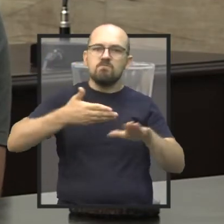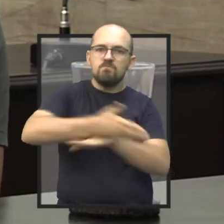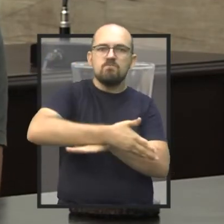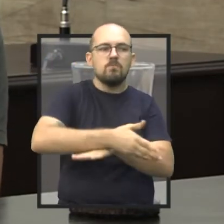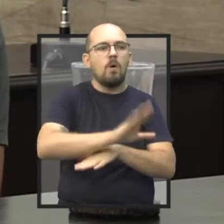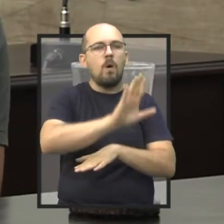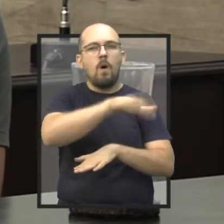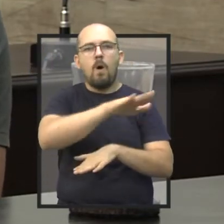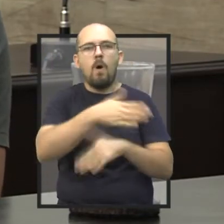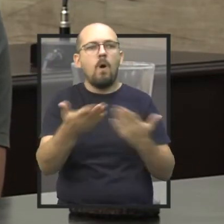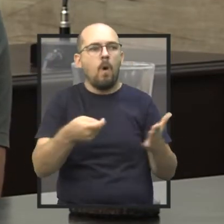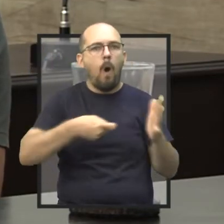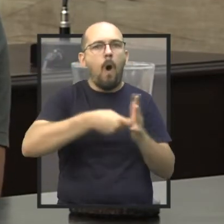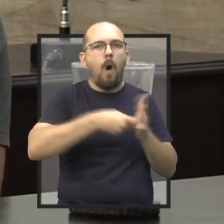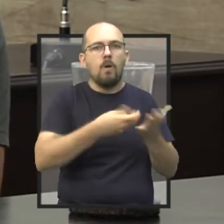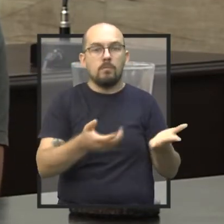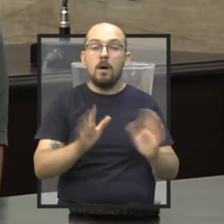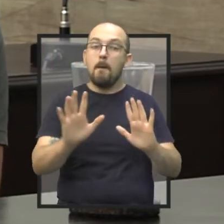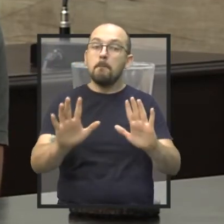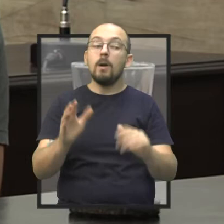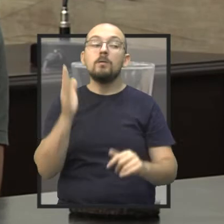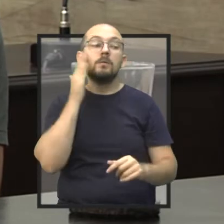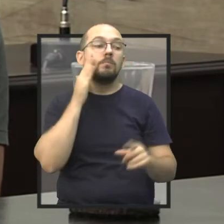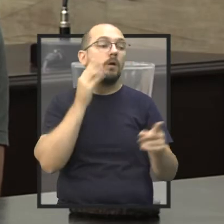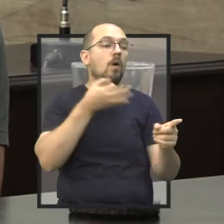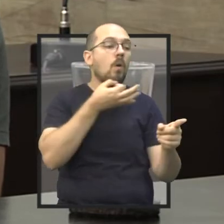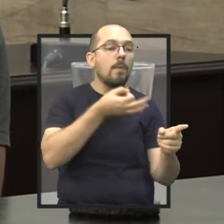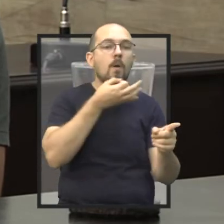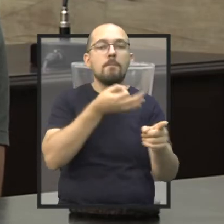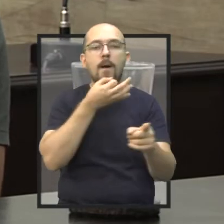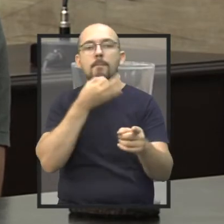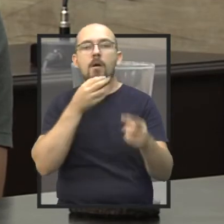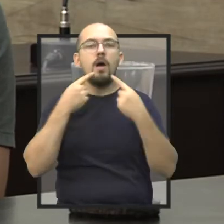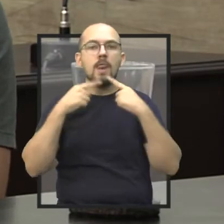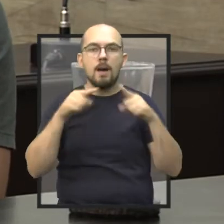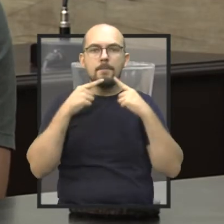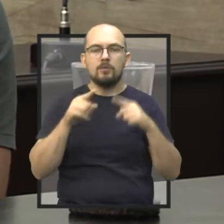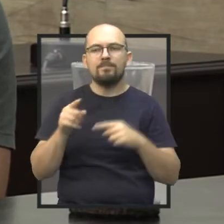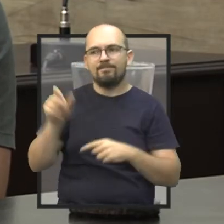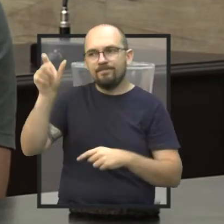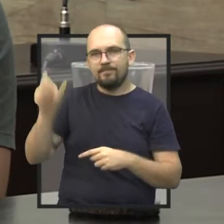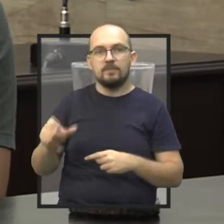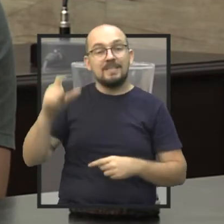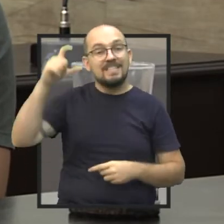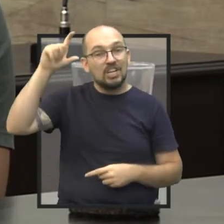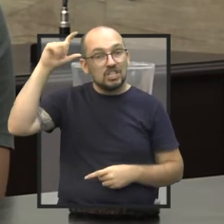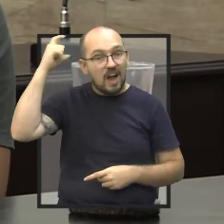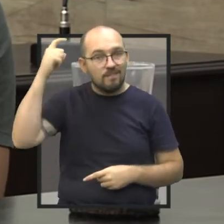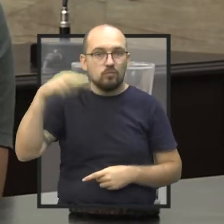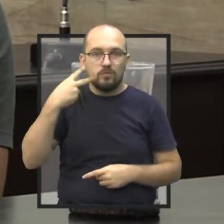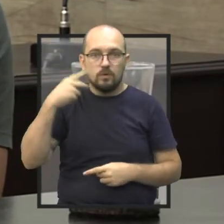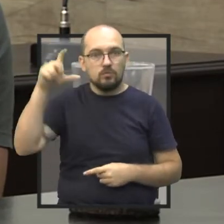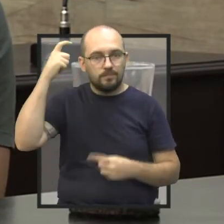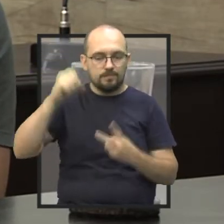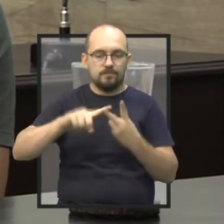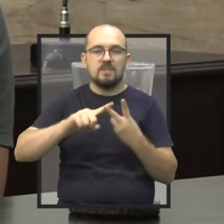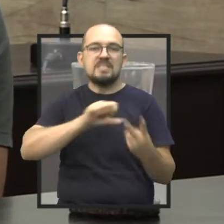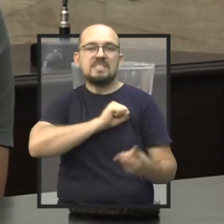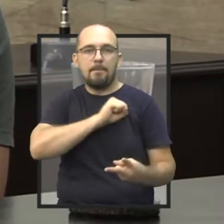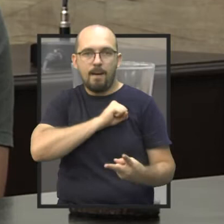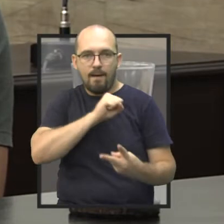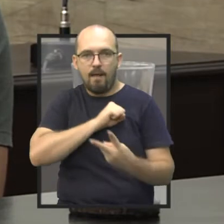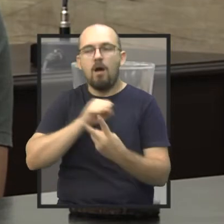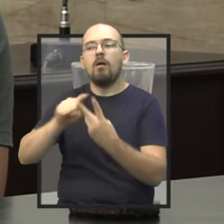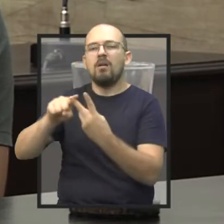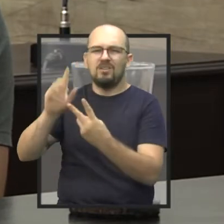intervenções. Agora, nosso papel é ouvir todas essas reclamações, apesar do vereador Jefferson e vereador Sabará, nós temos a